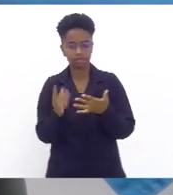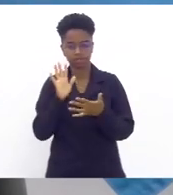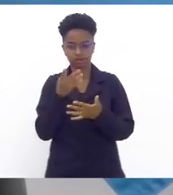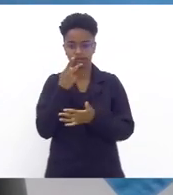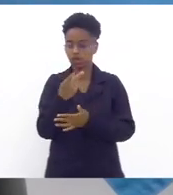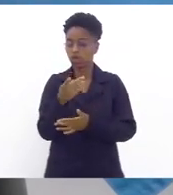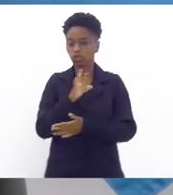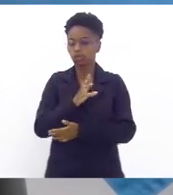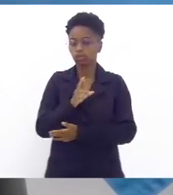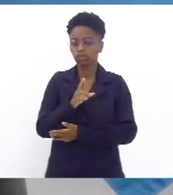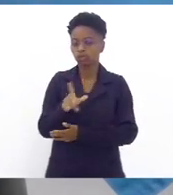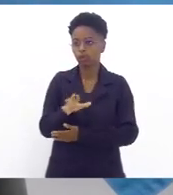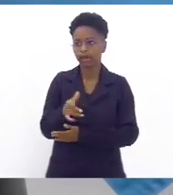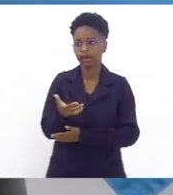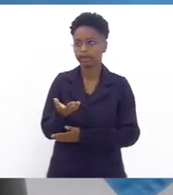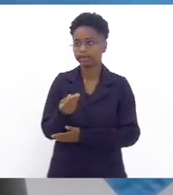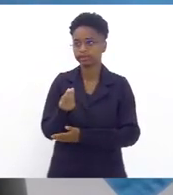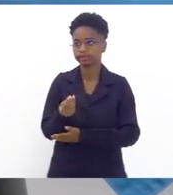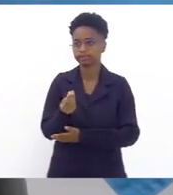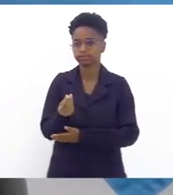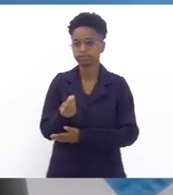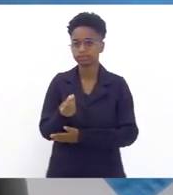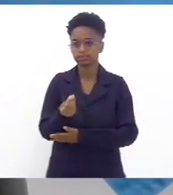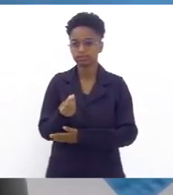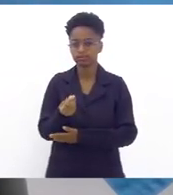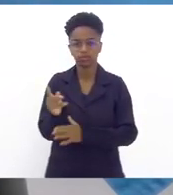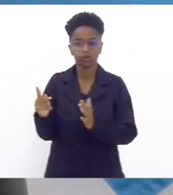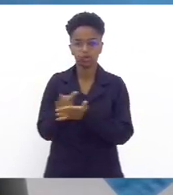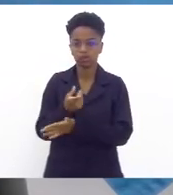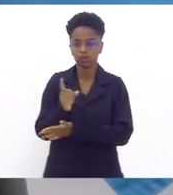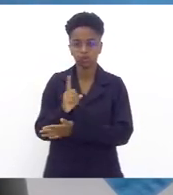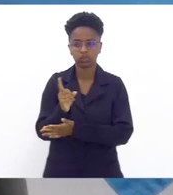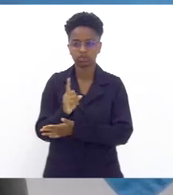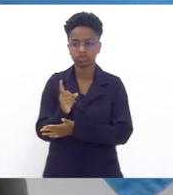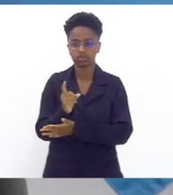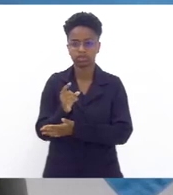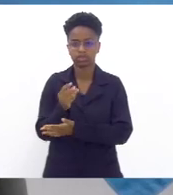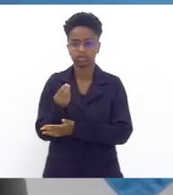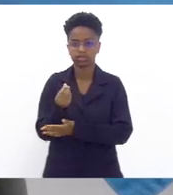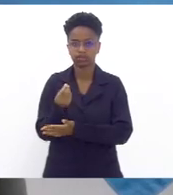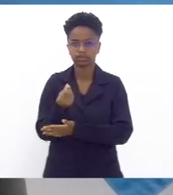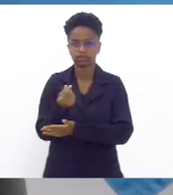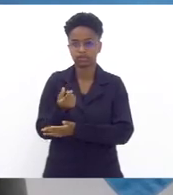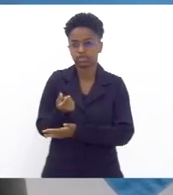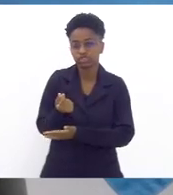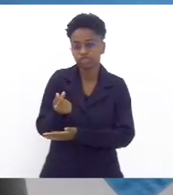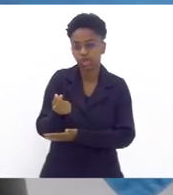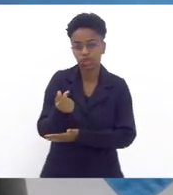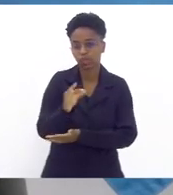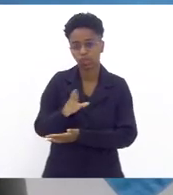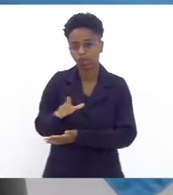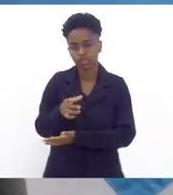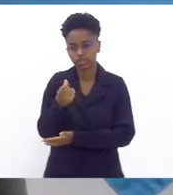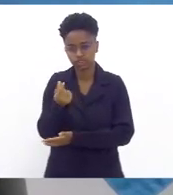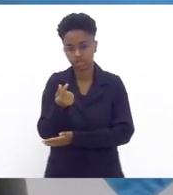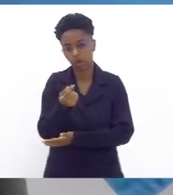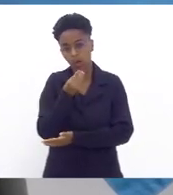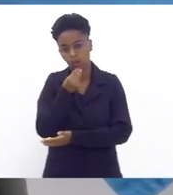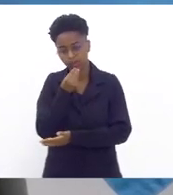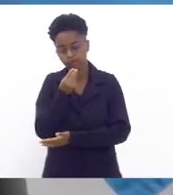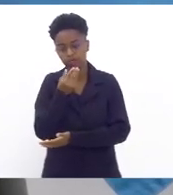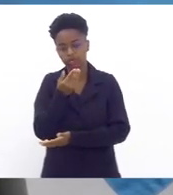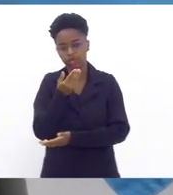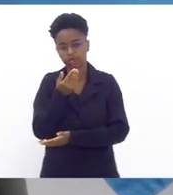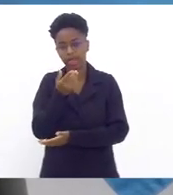é feito é com a questão da não é dinheiro vai ser feito obviamente com a fonte